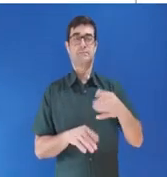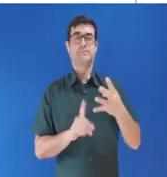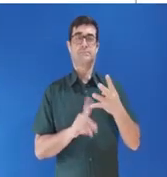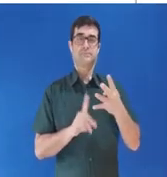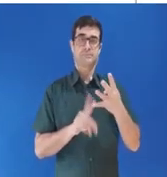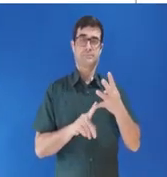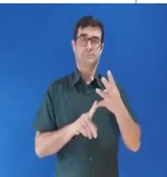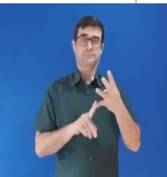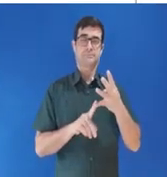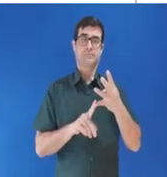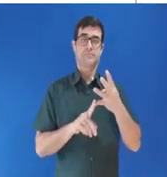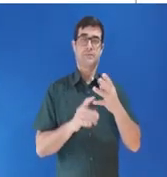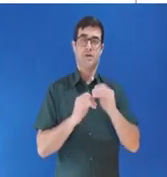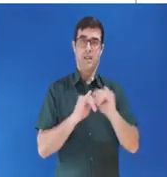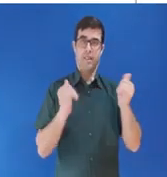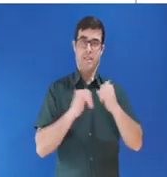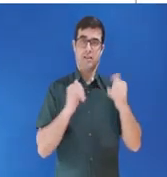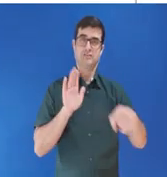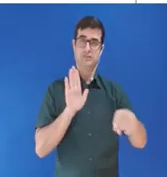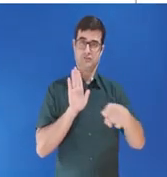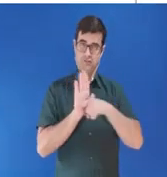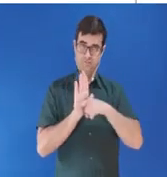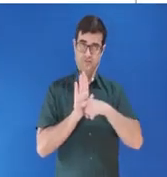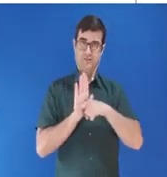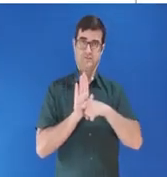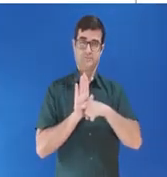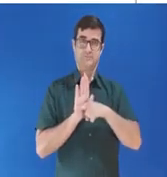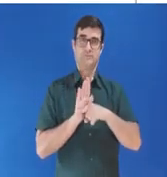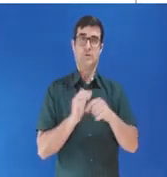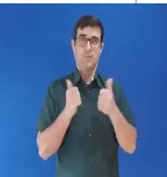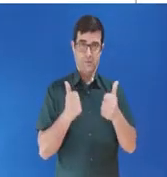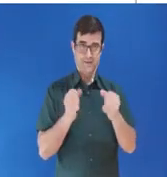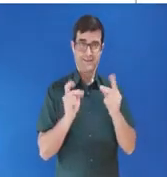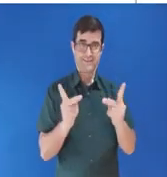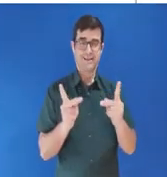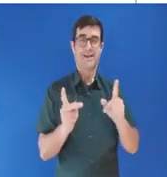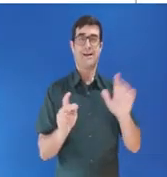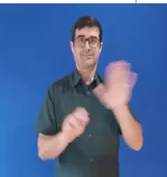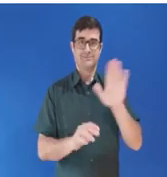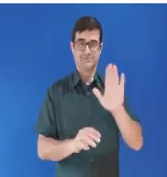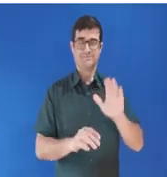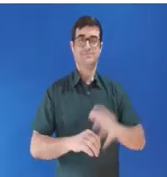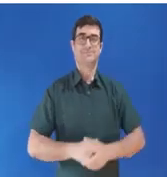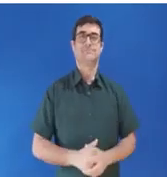eletronegatividade. Tranquilo? Até a próxima aula.